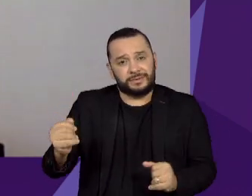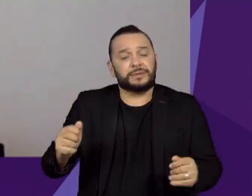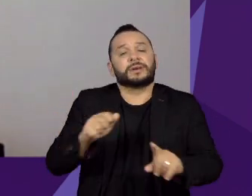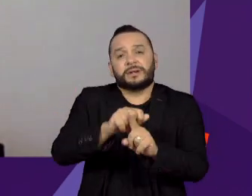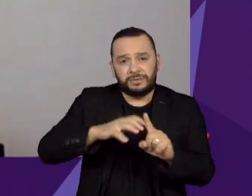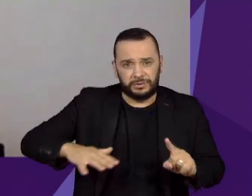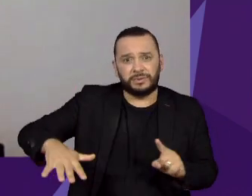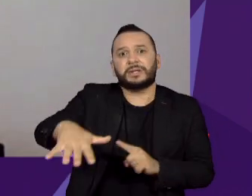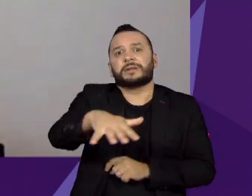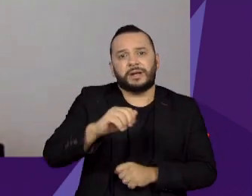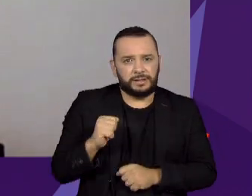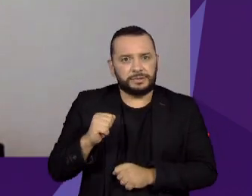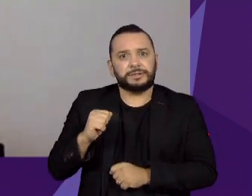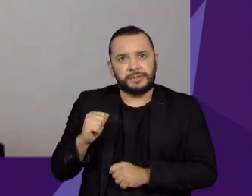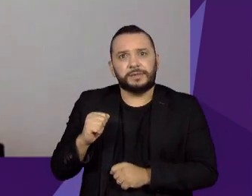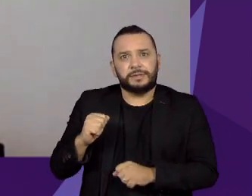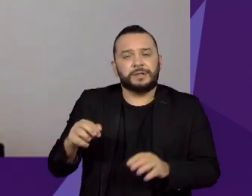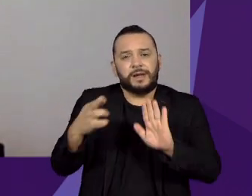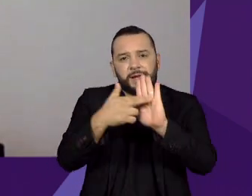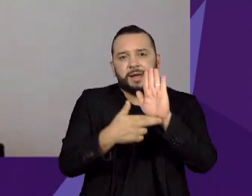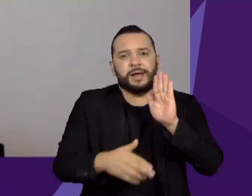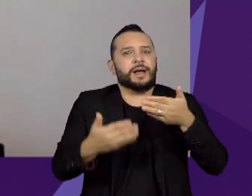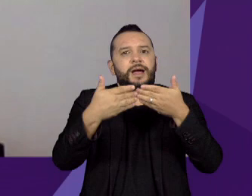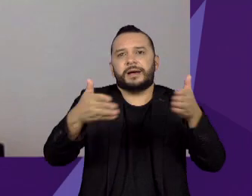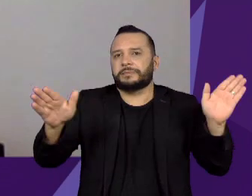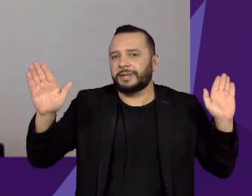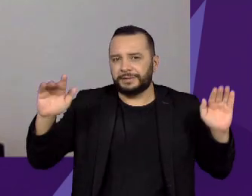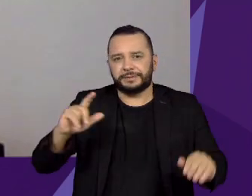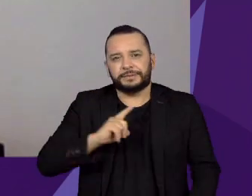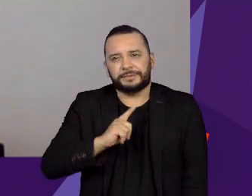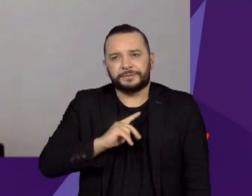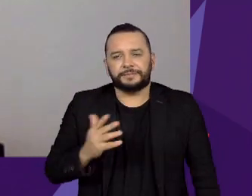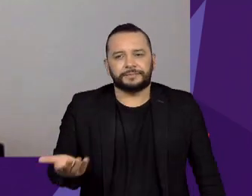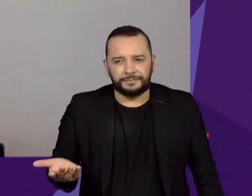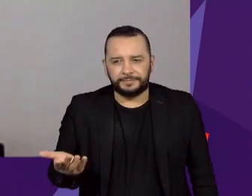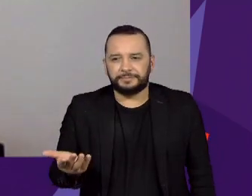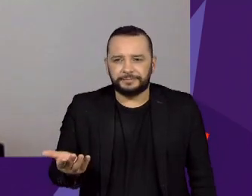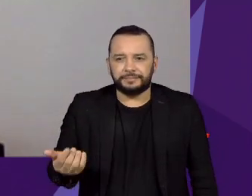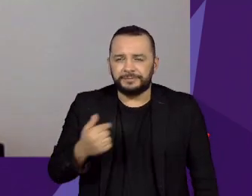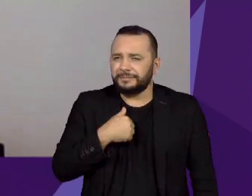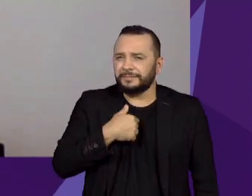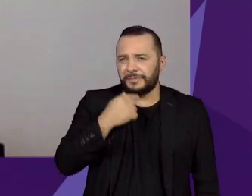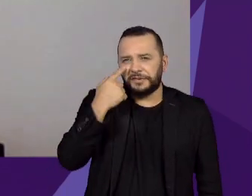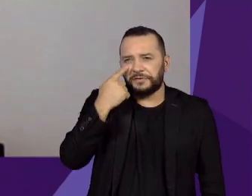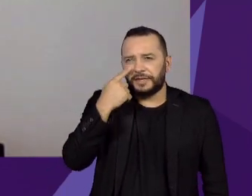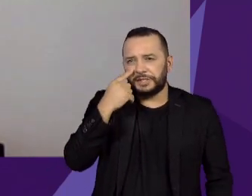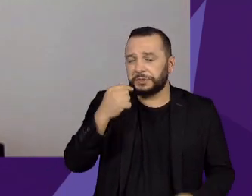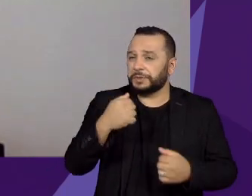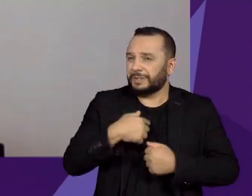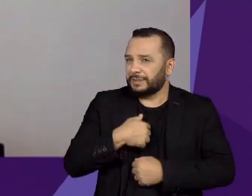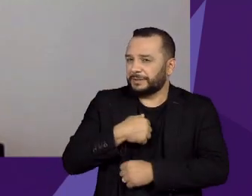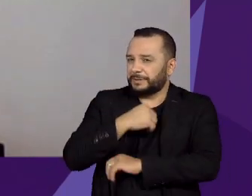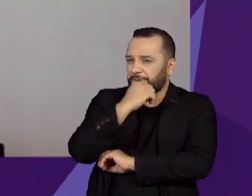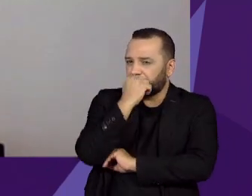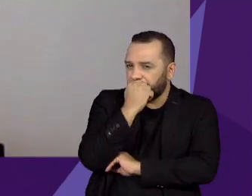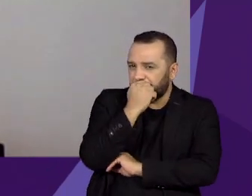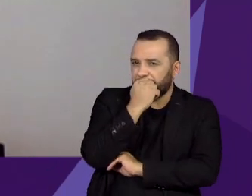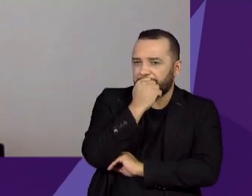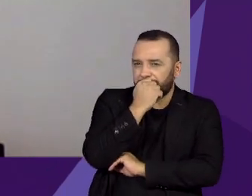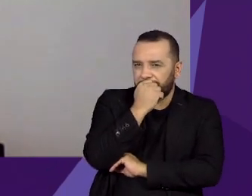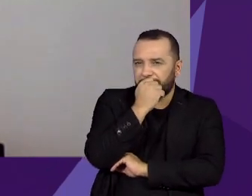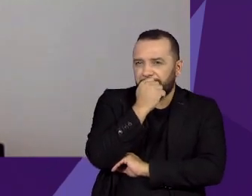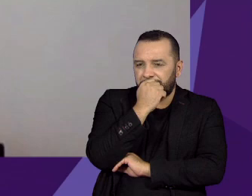sociedade e regra aberta, né? Então, eu olho isso daí como uma das